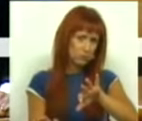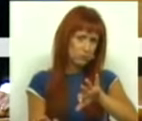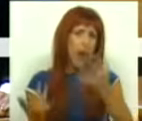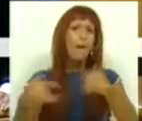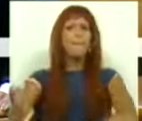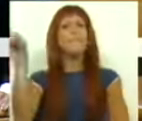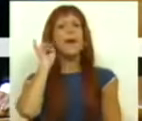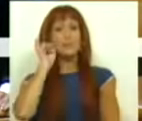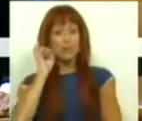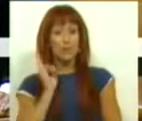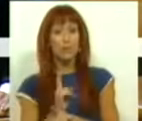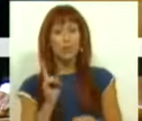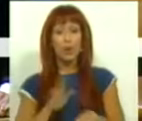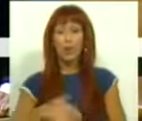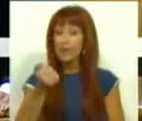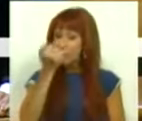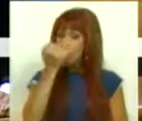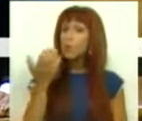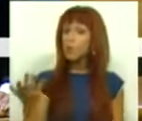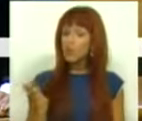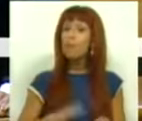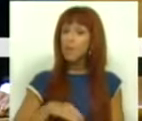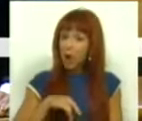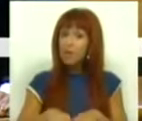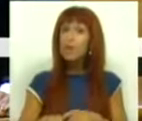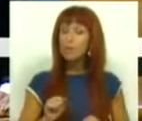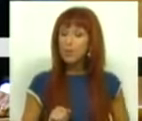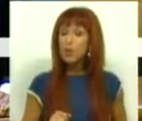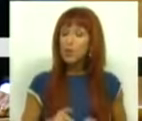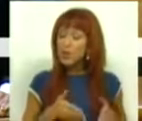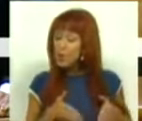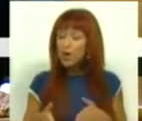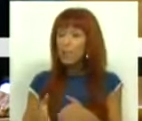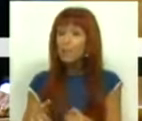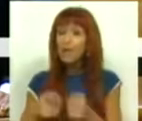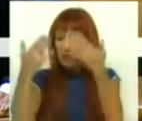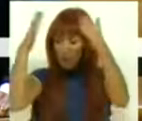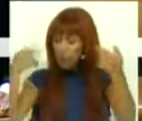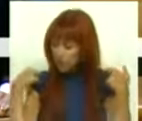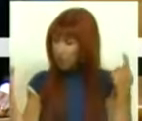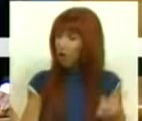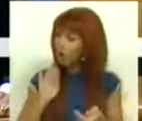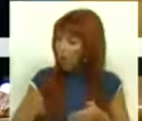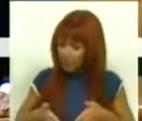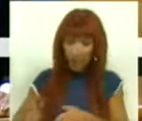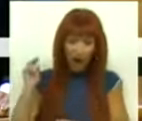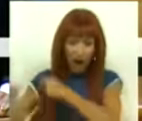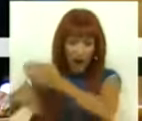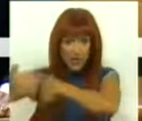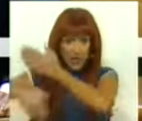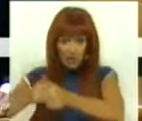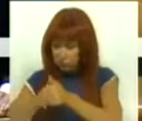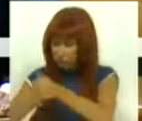mas sobretudo com uma desilusão com a política e com os caminhos que a nossa democracia tem tomado nos últimos anos.